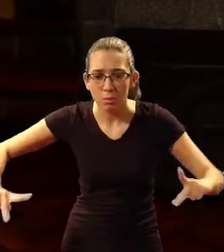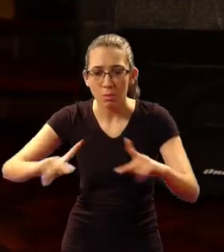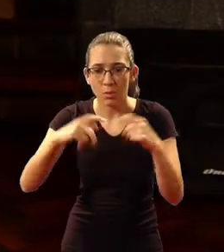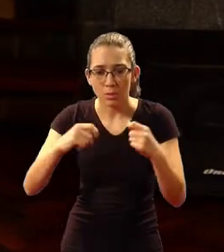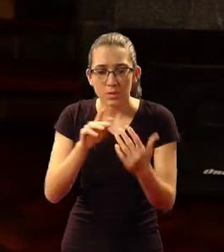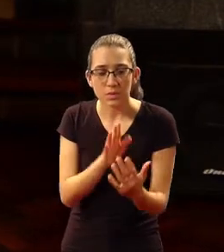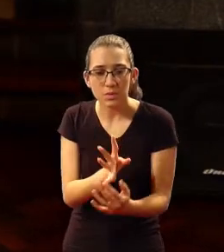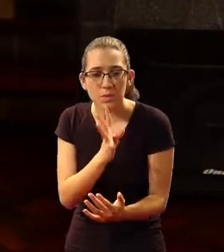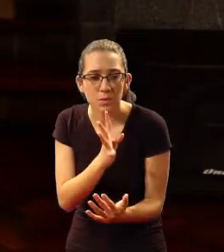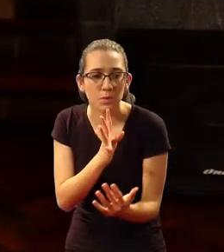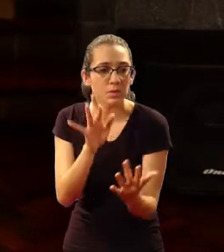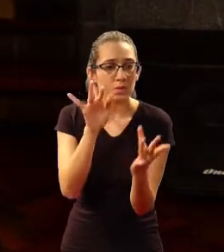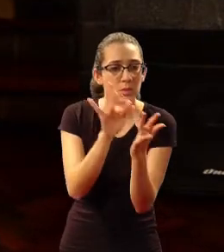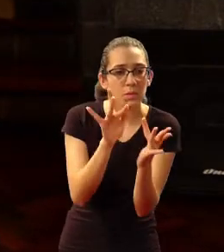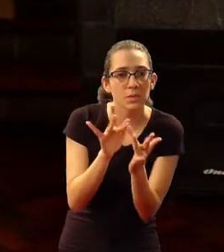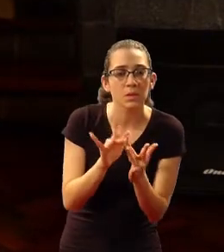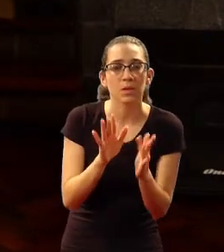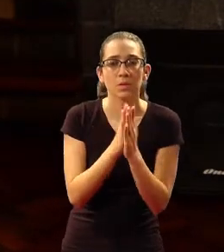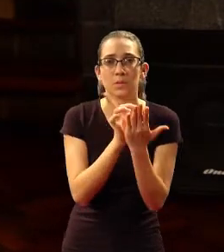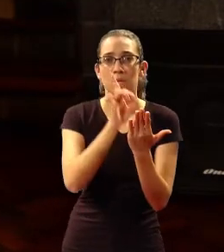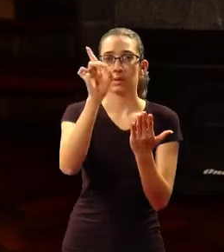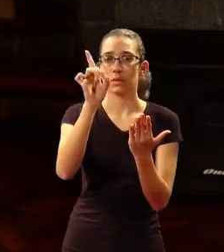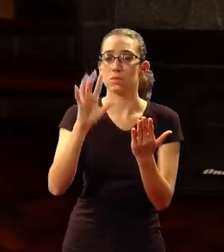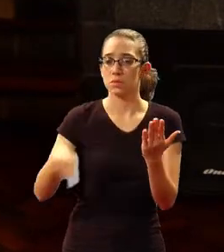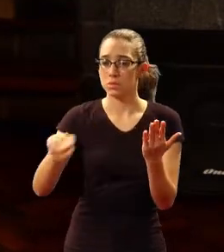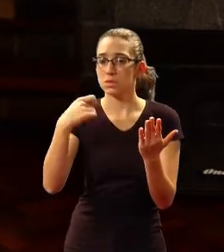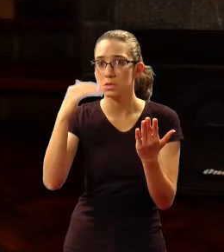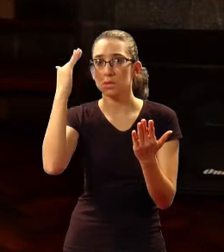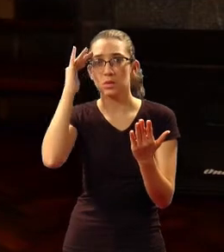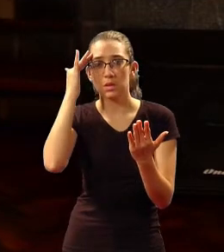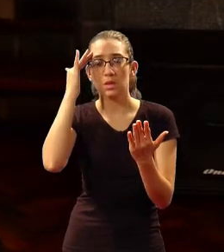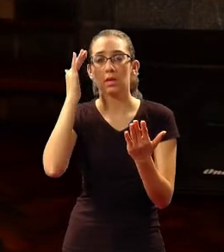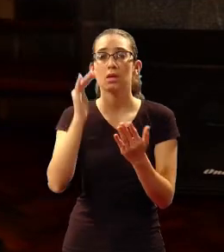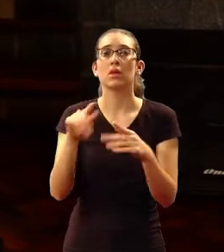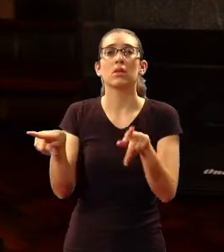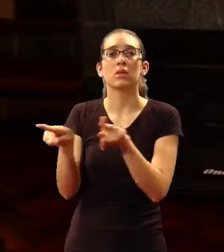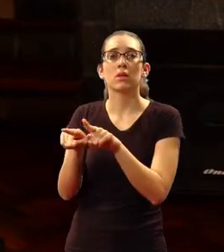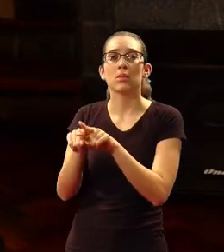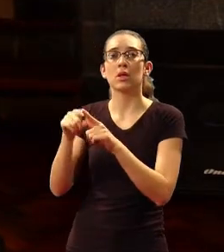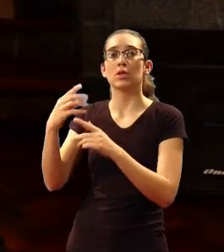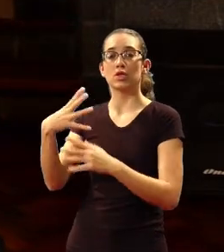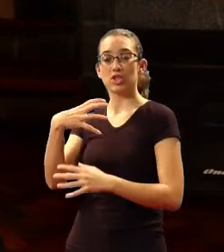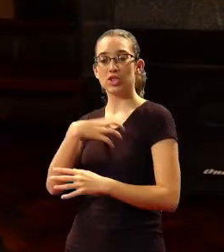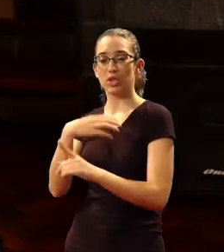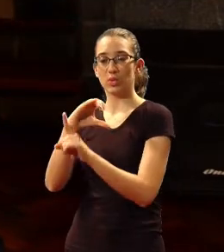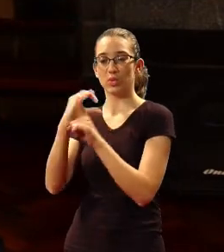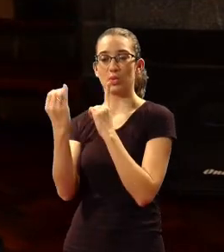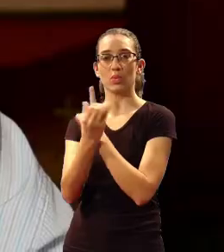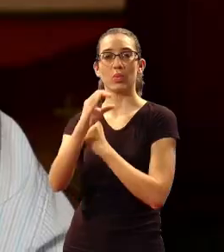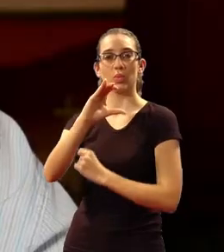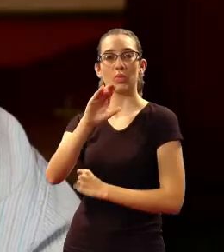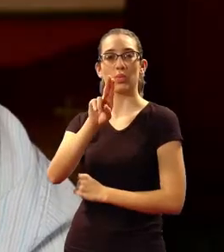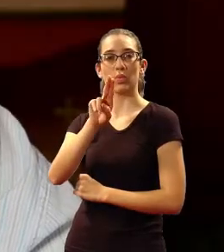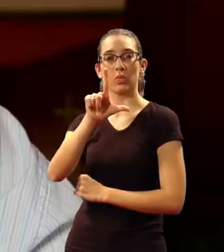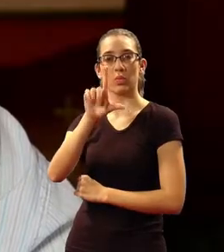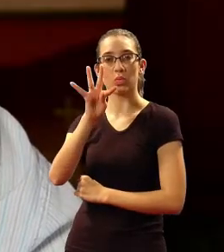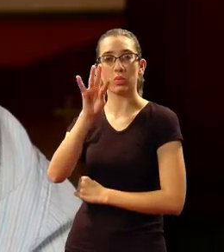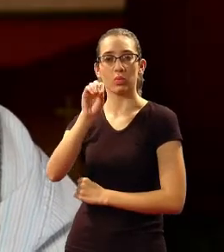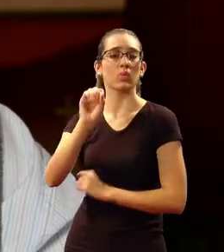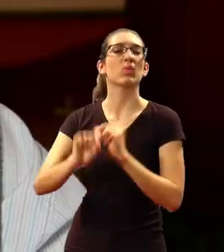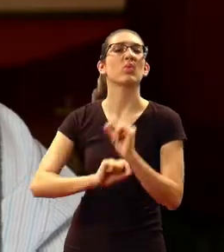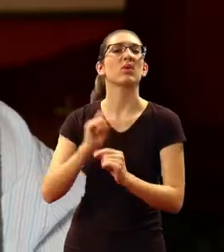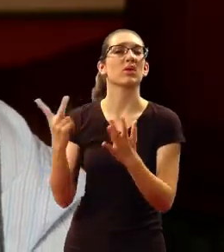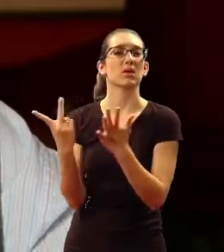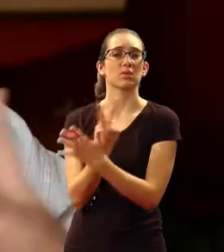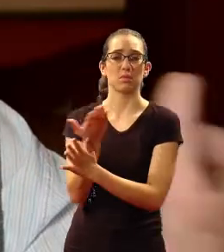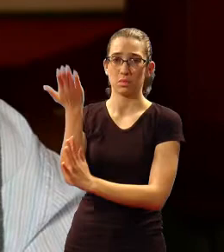ao povo e fosse compreendido a sua leitura. A mudança na liturgia e na forma de culto, que até então é bom lembrar,